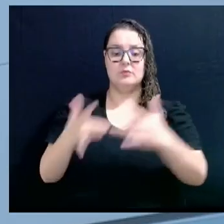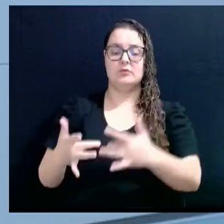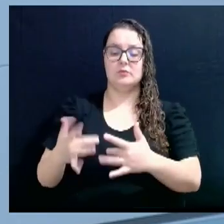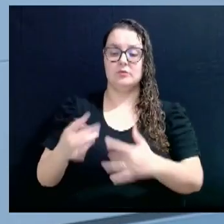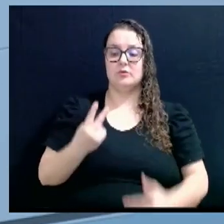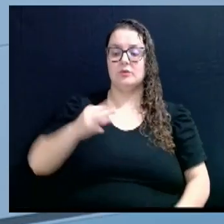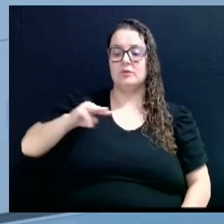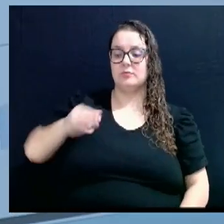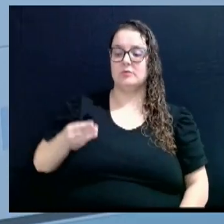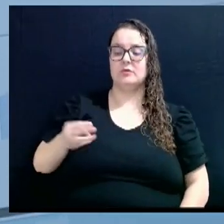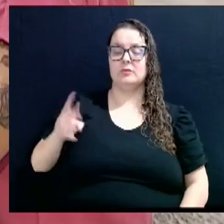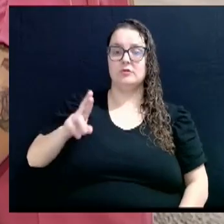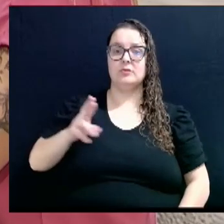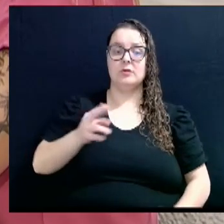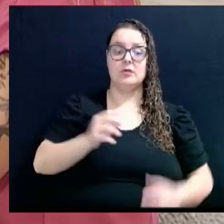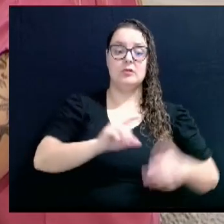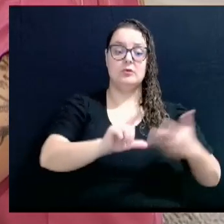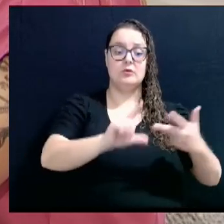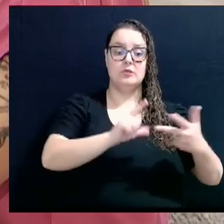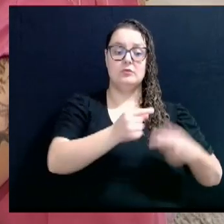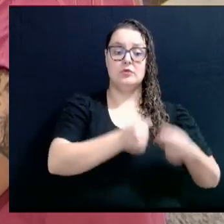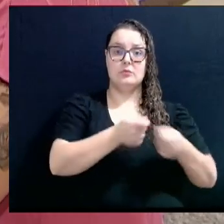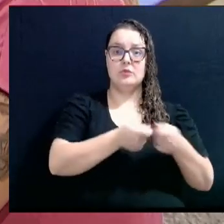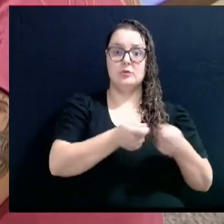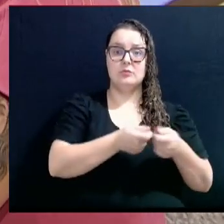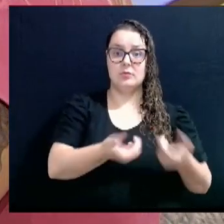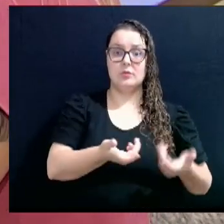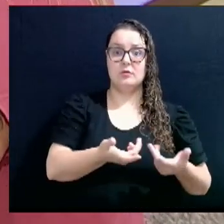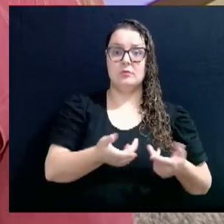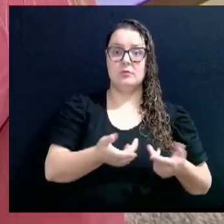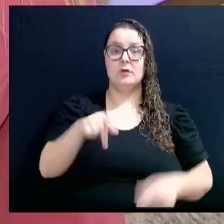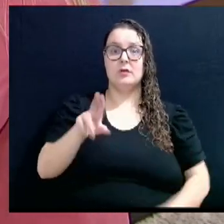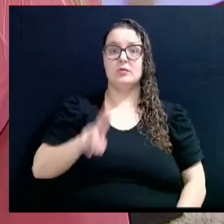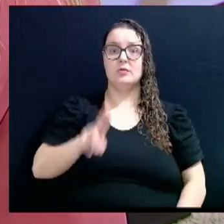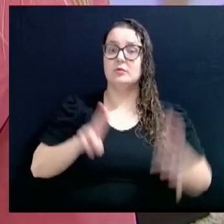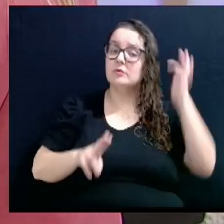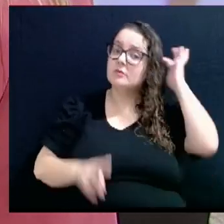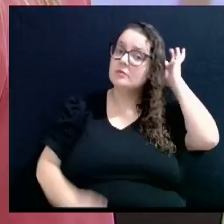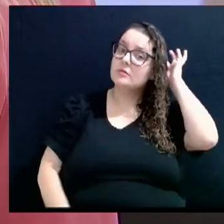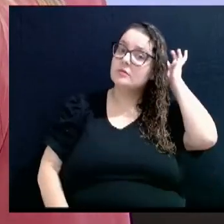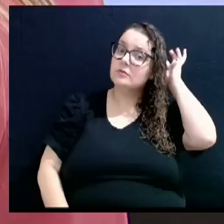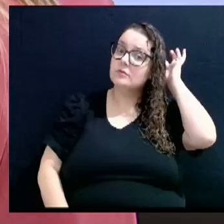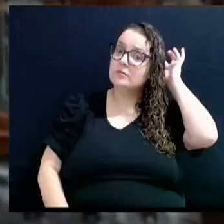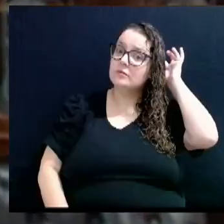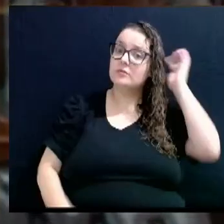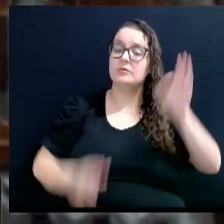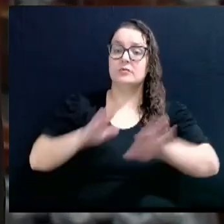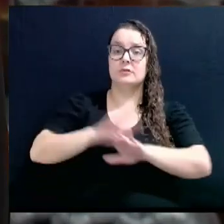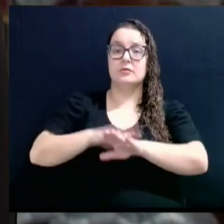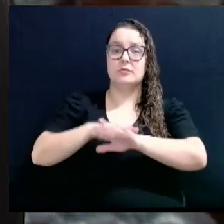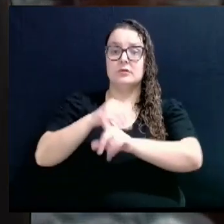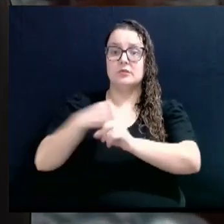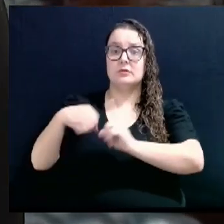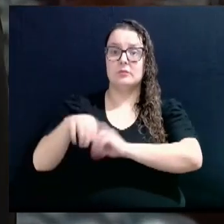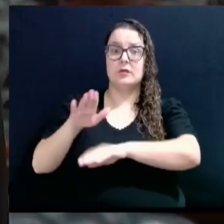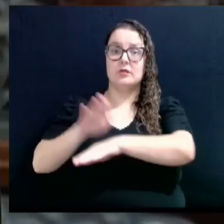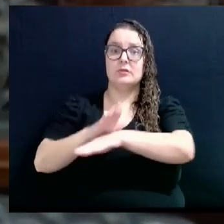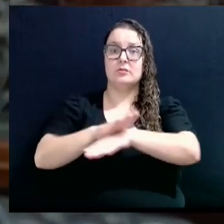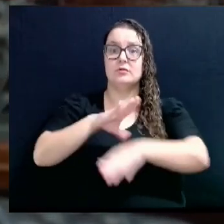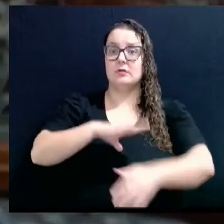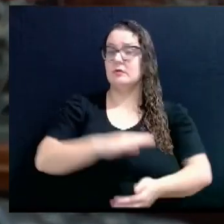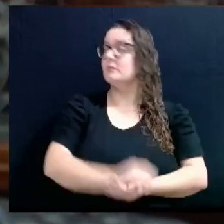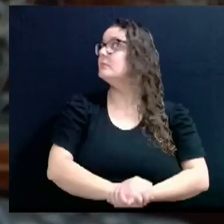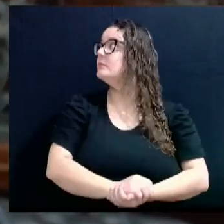economizados pelo Legislativo para que sejam usados em ações sociais em prol da cidade. Primeiro, essa doação